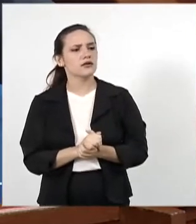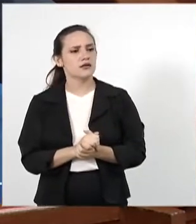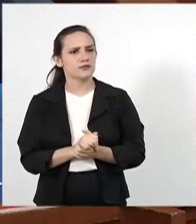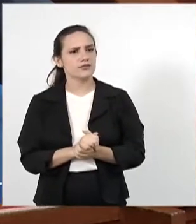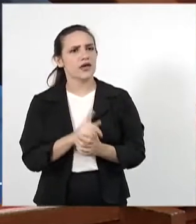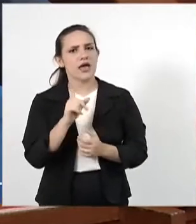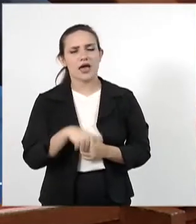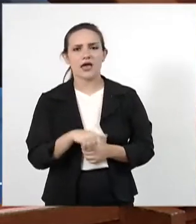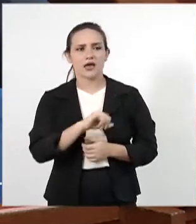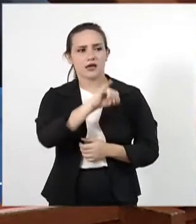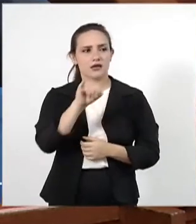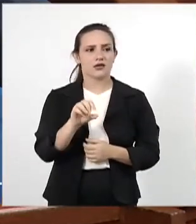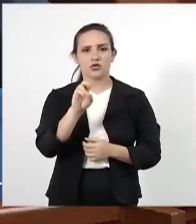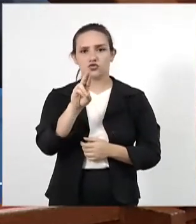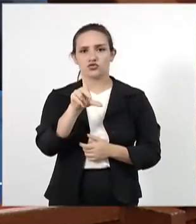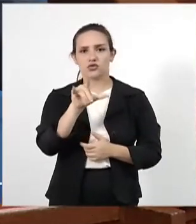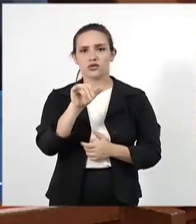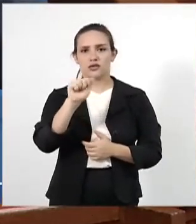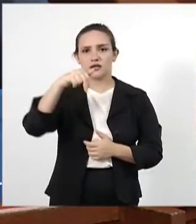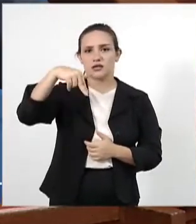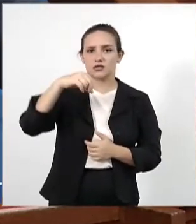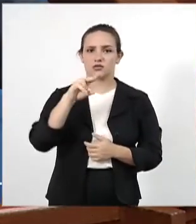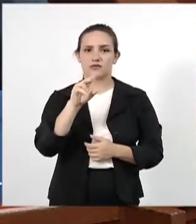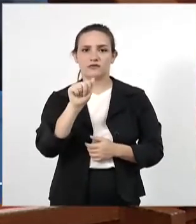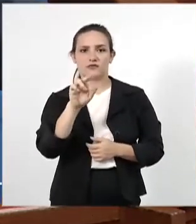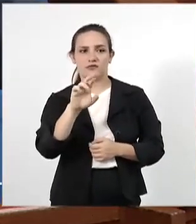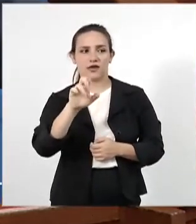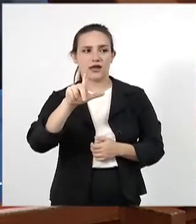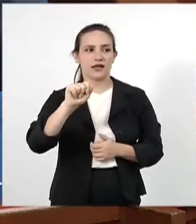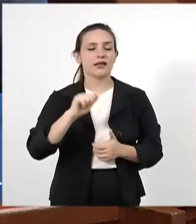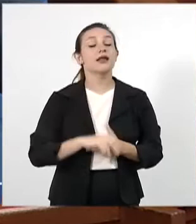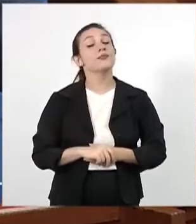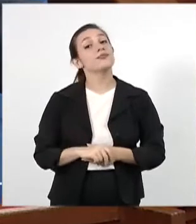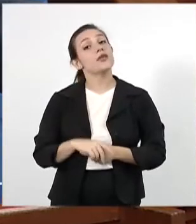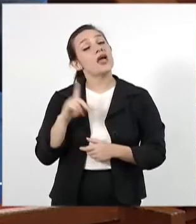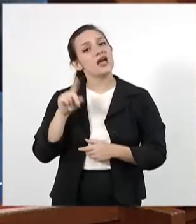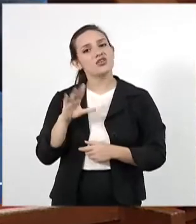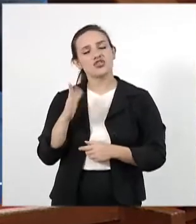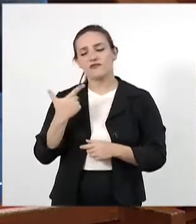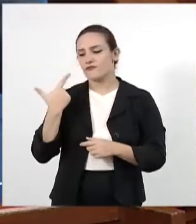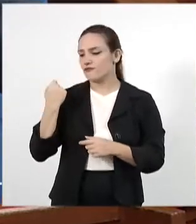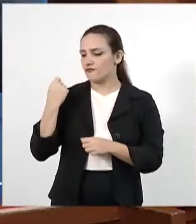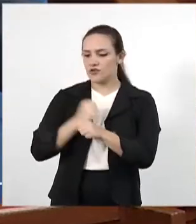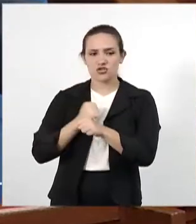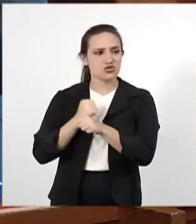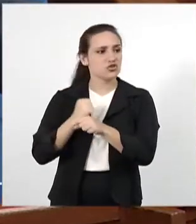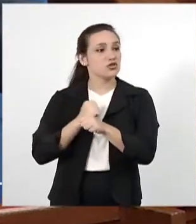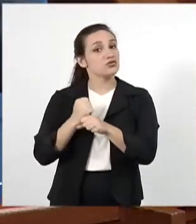Juliano Varela, com mais de 20 anos de experiência. Essa professora, ela foi